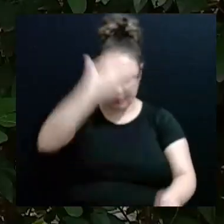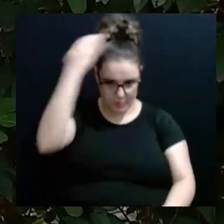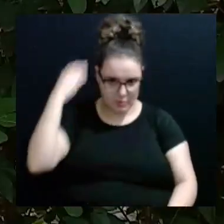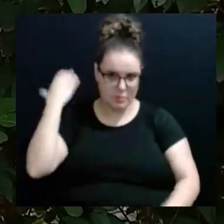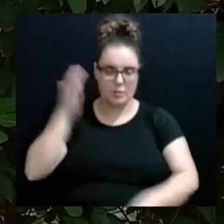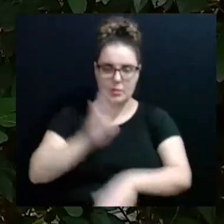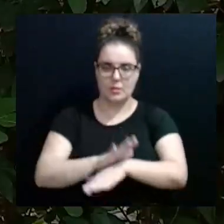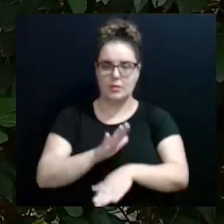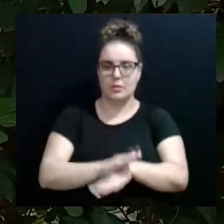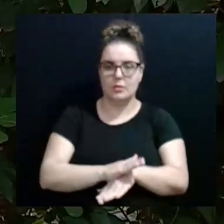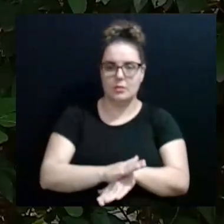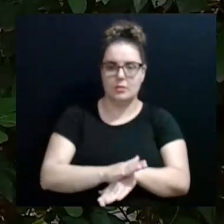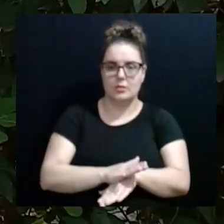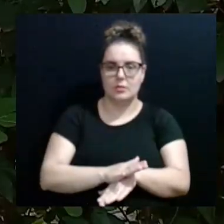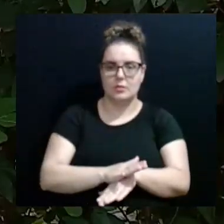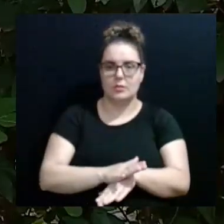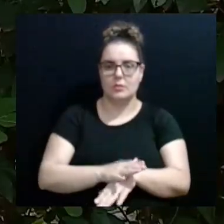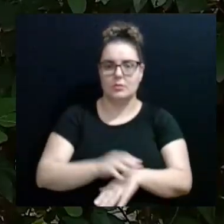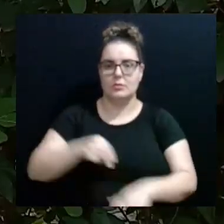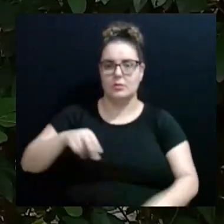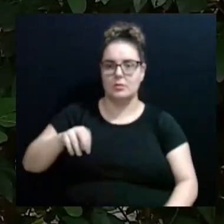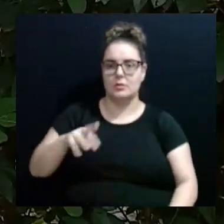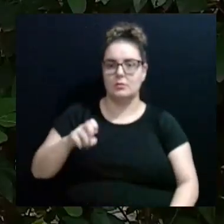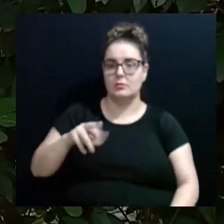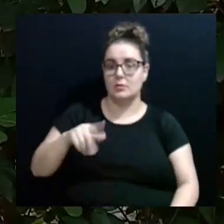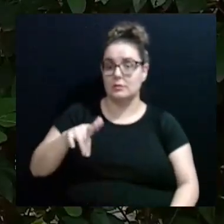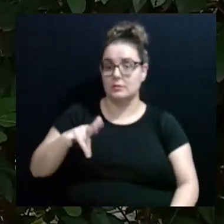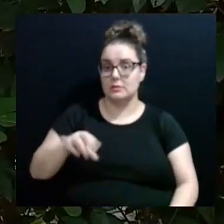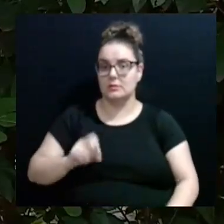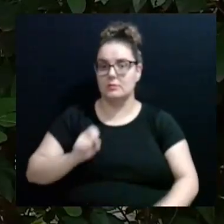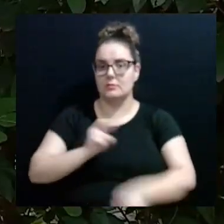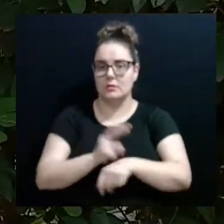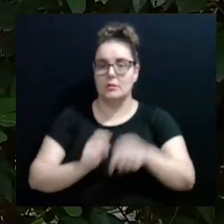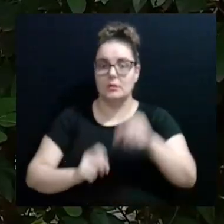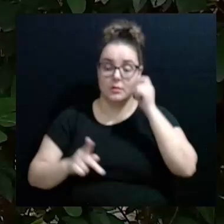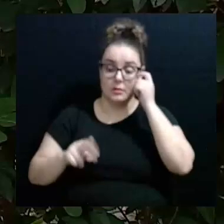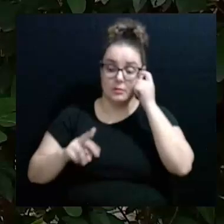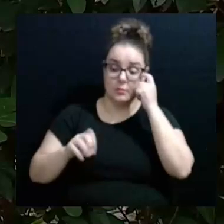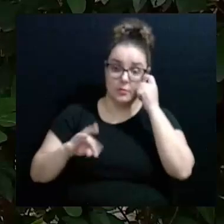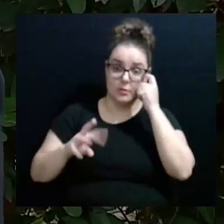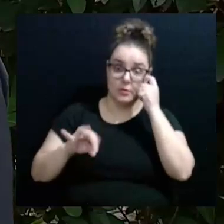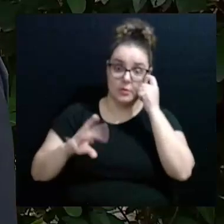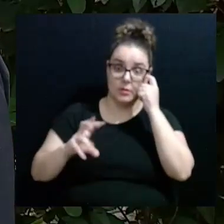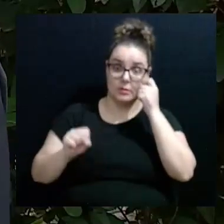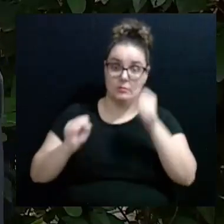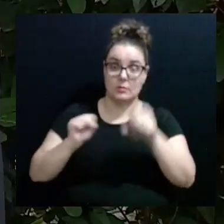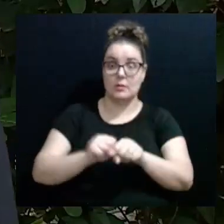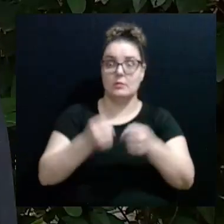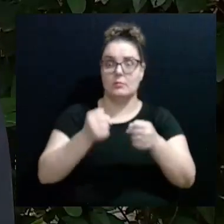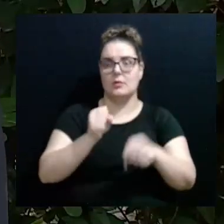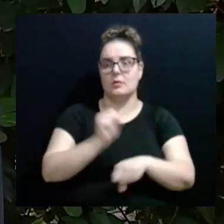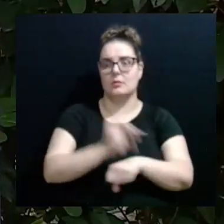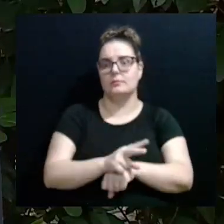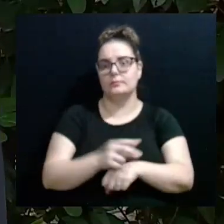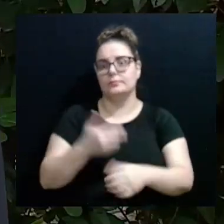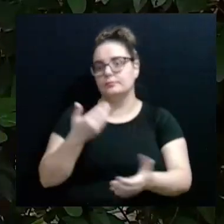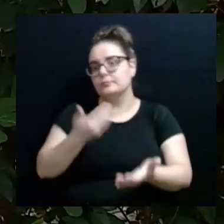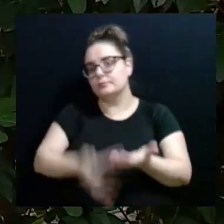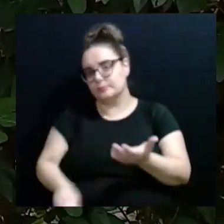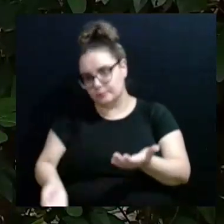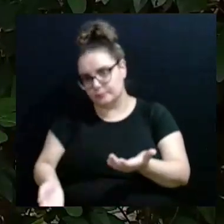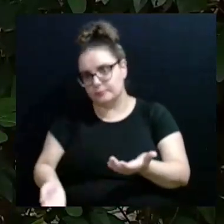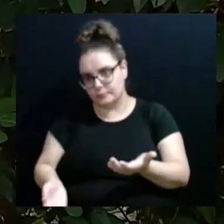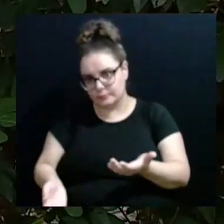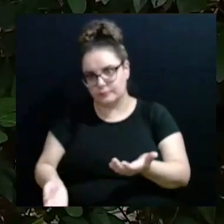de neutralização desse vírus. Então essa proteína ela vai quebrar pedaços do vírus e ele vai perder a funcionalidade, ele vai acabar morrendo.